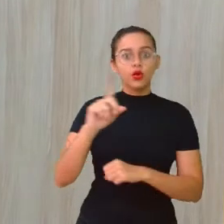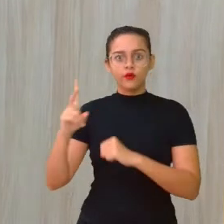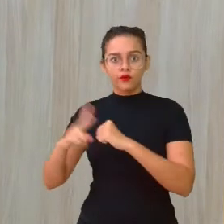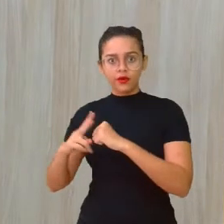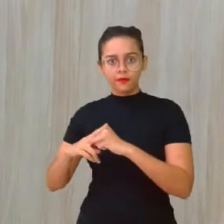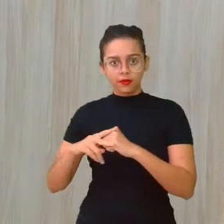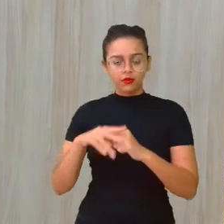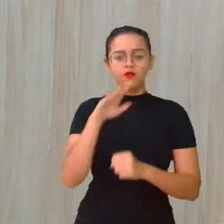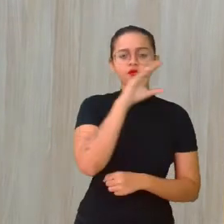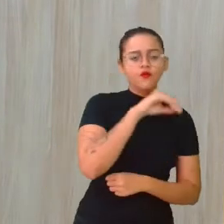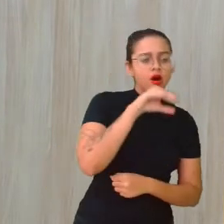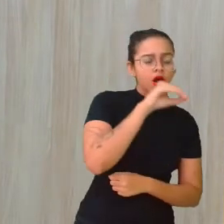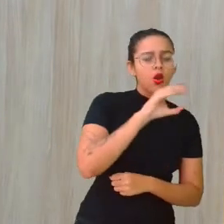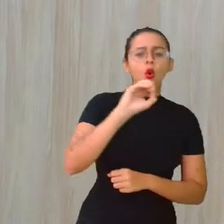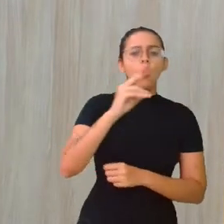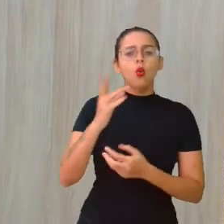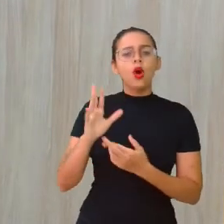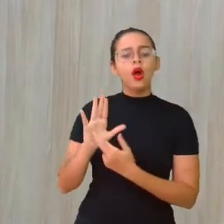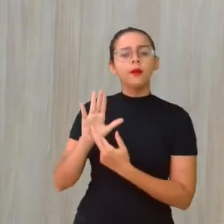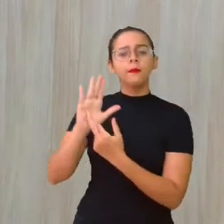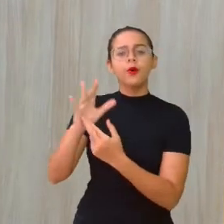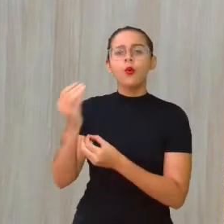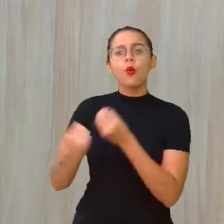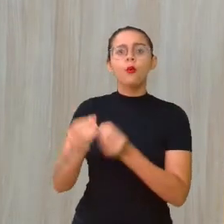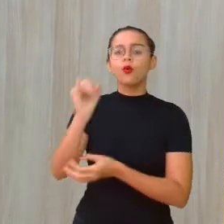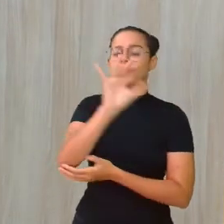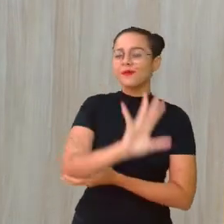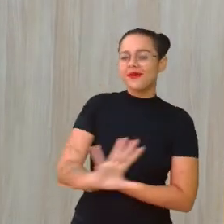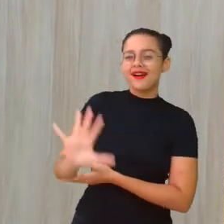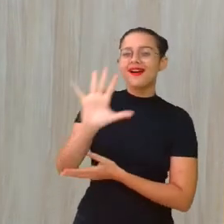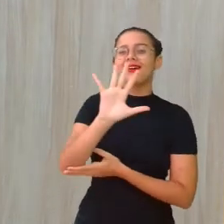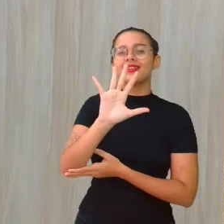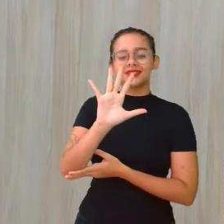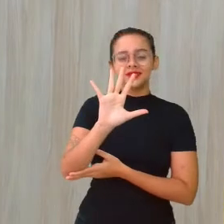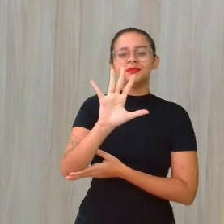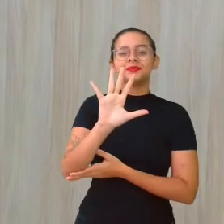fala, ou de representada por imagens,